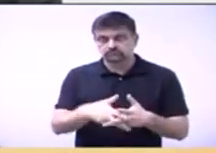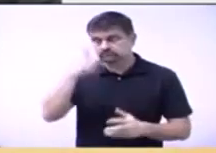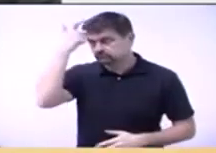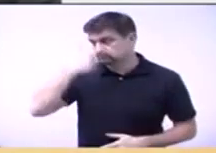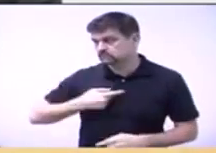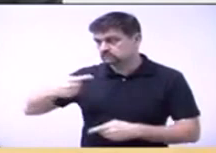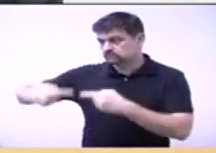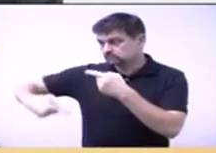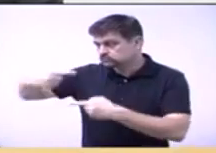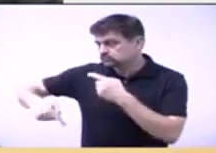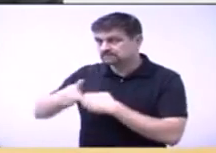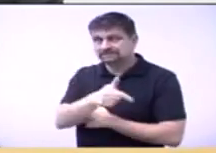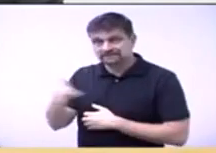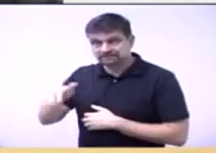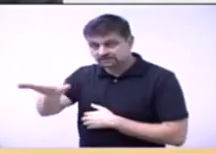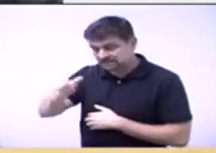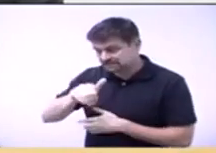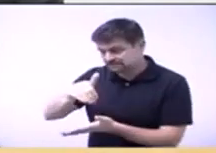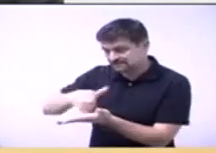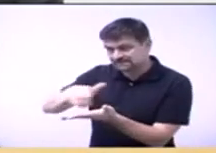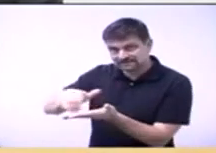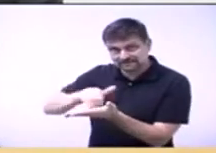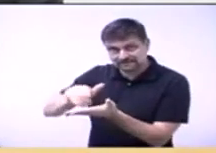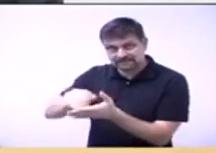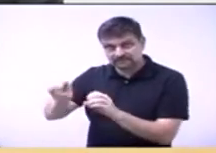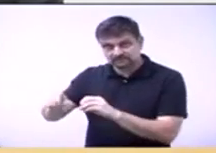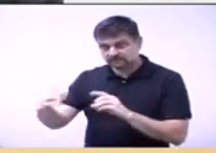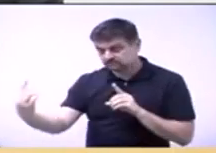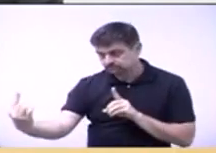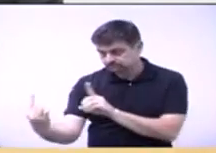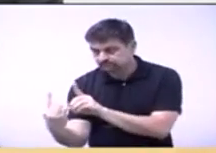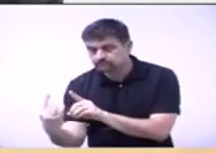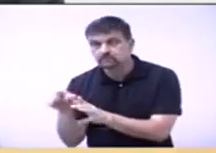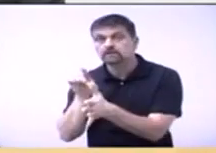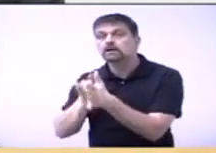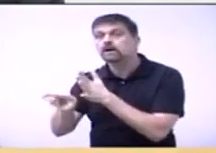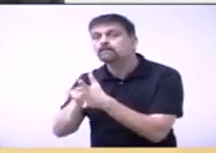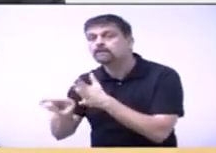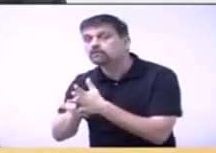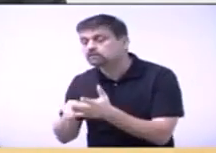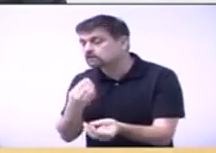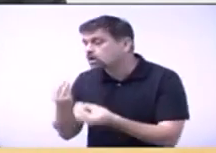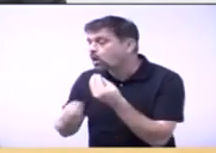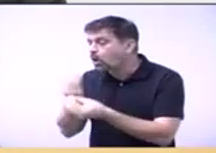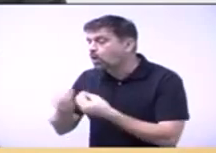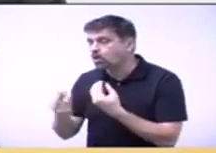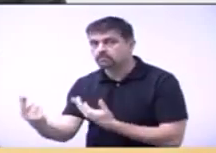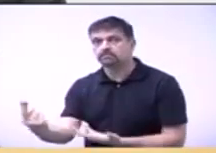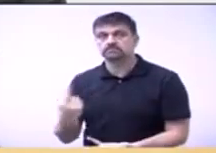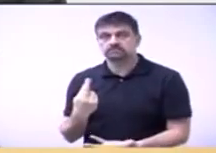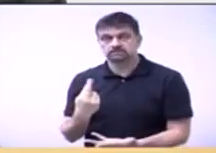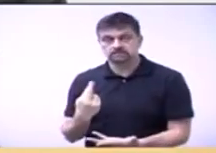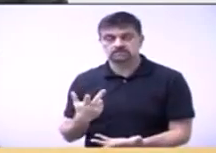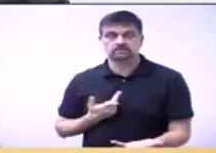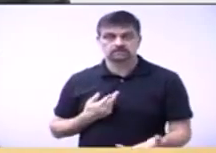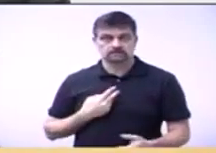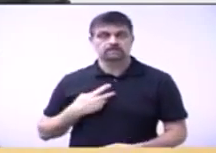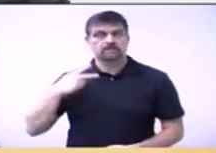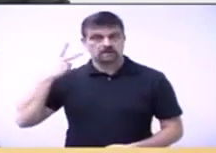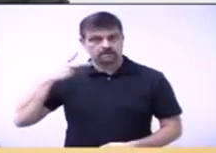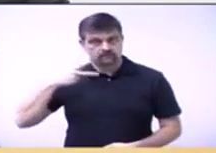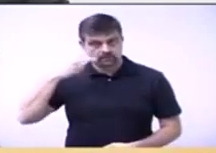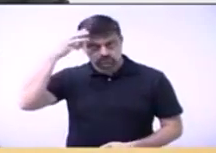discutindo semana passada com a secretária, né? Lógico, cobrando o posicionamento, e realmente, que nem a vereadora falou, estão fazendo